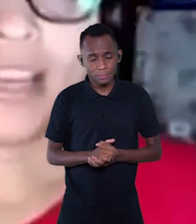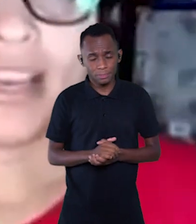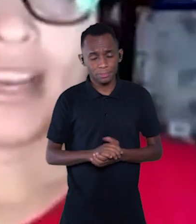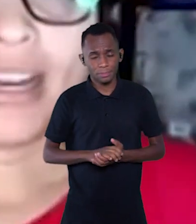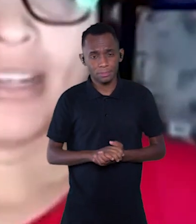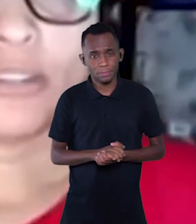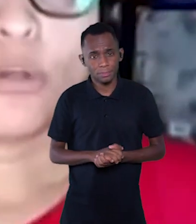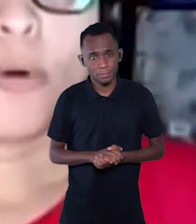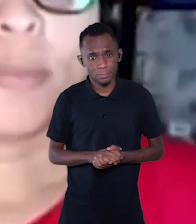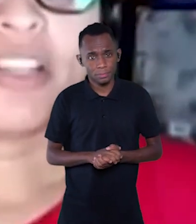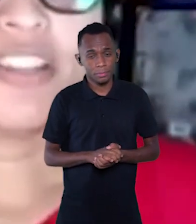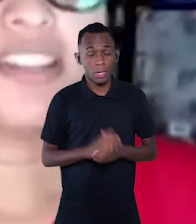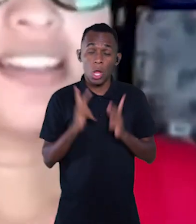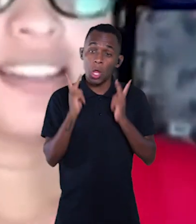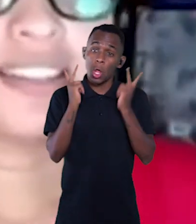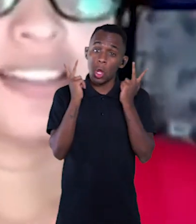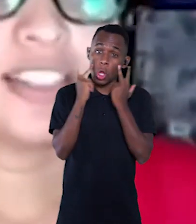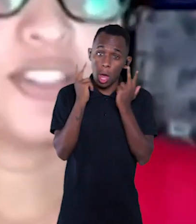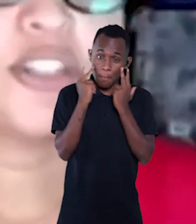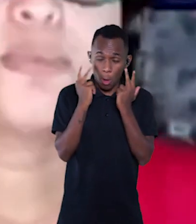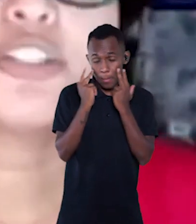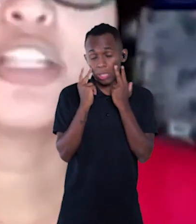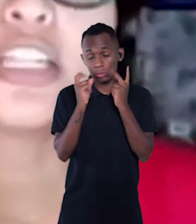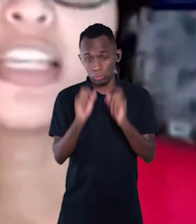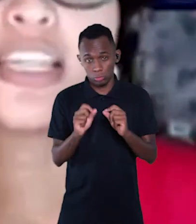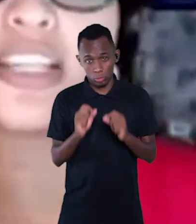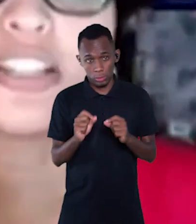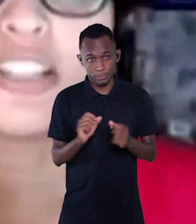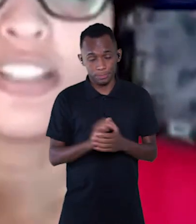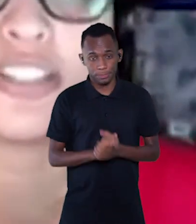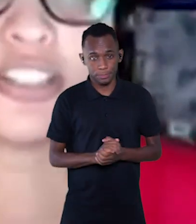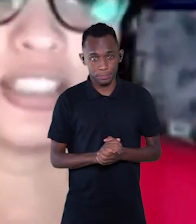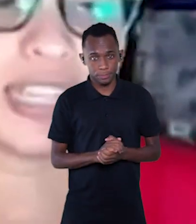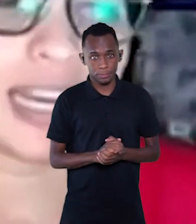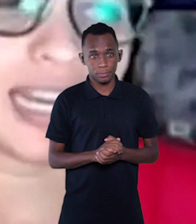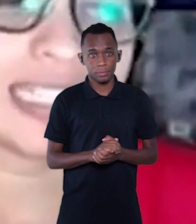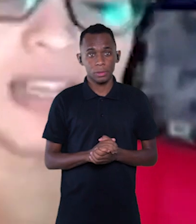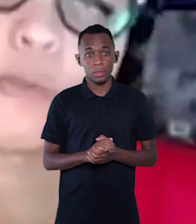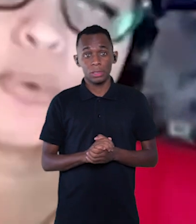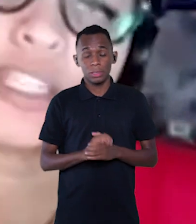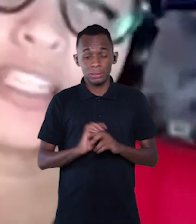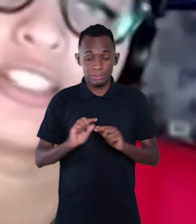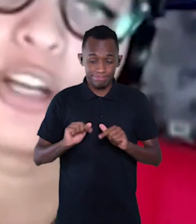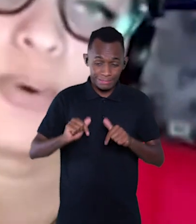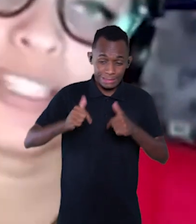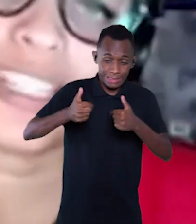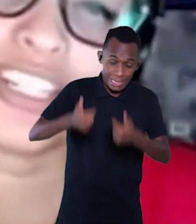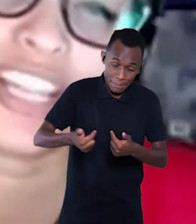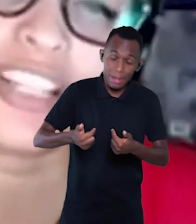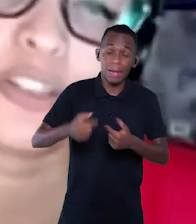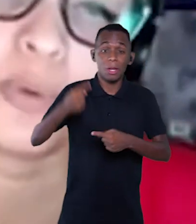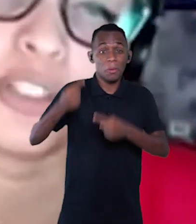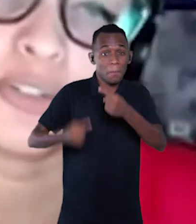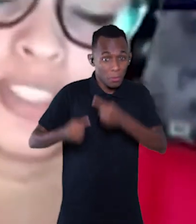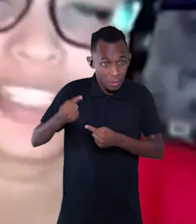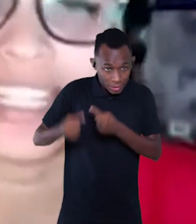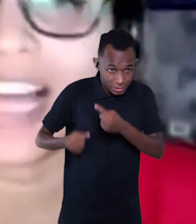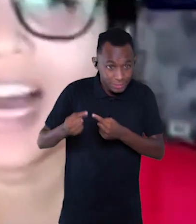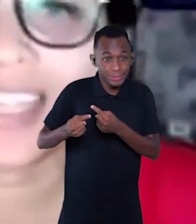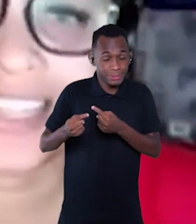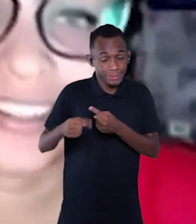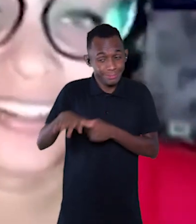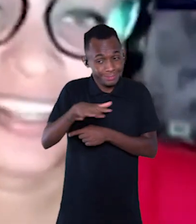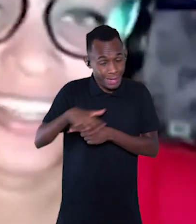exato. Normalmente esse tipo de ação política ou esses agentes políticos